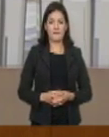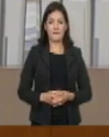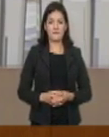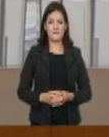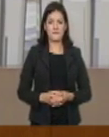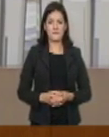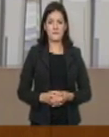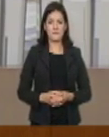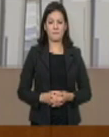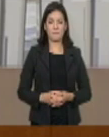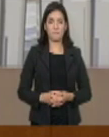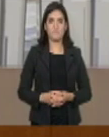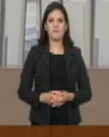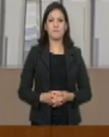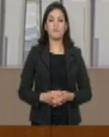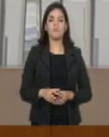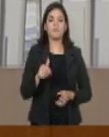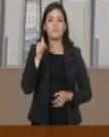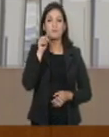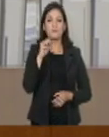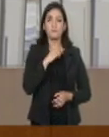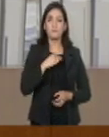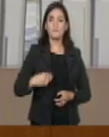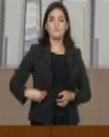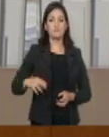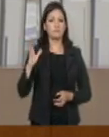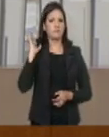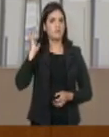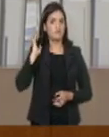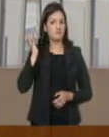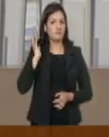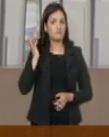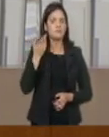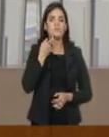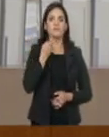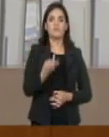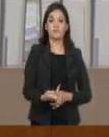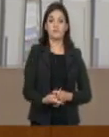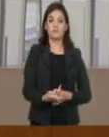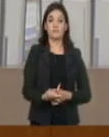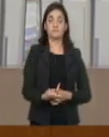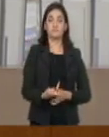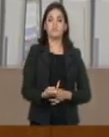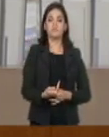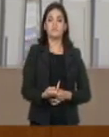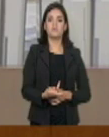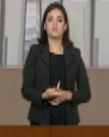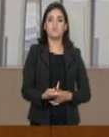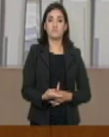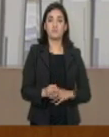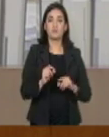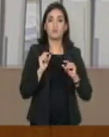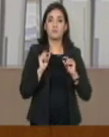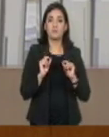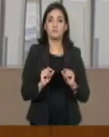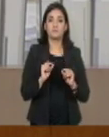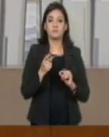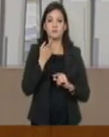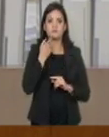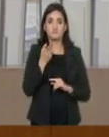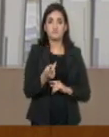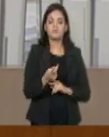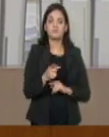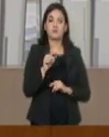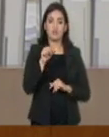Como bem destacou a ministra Rosa Weber, abro aspas, pontuo que, em absoluto, cabe a